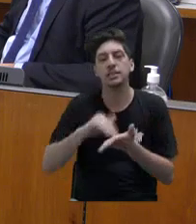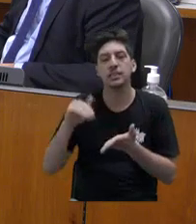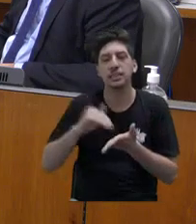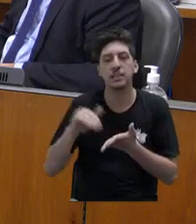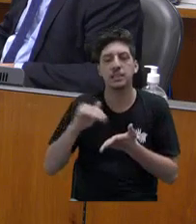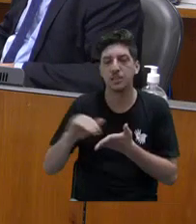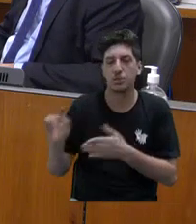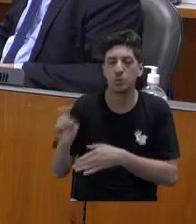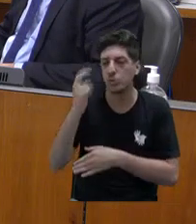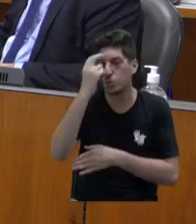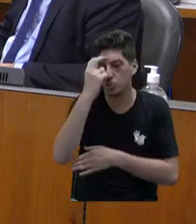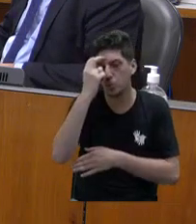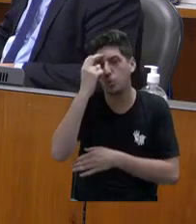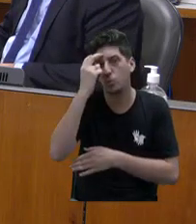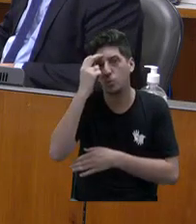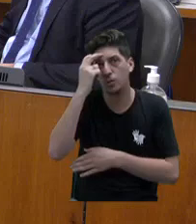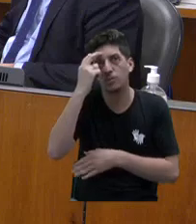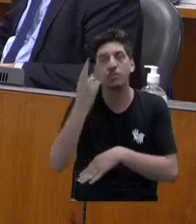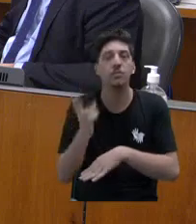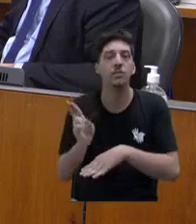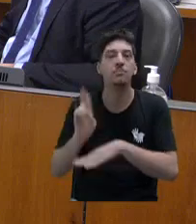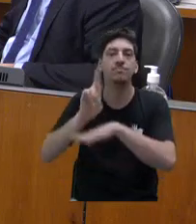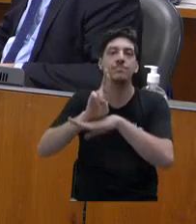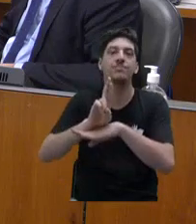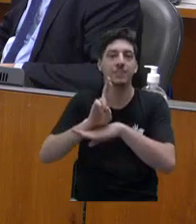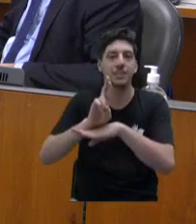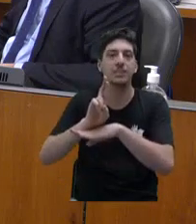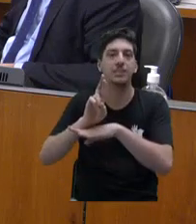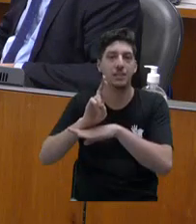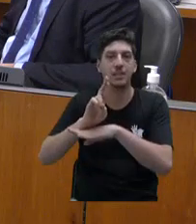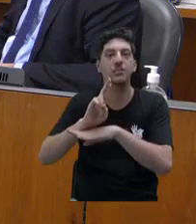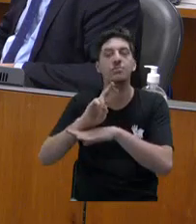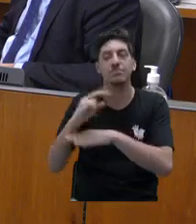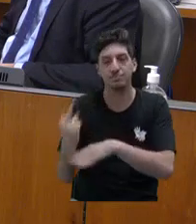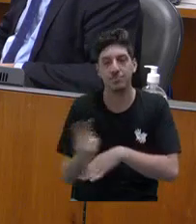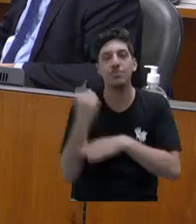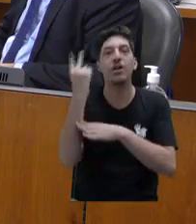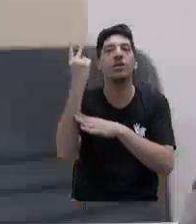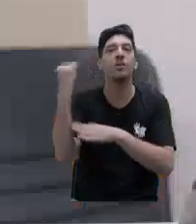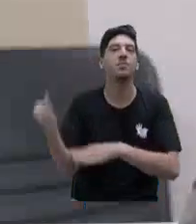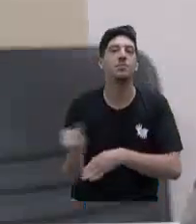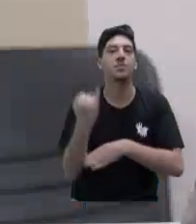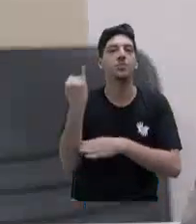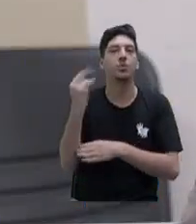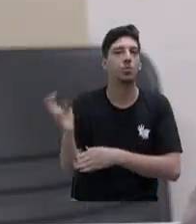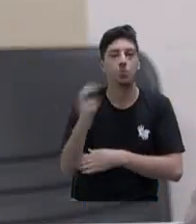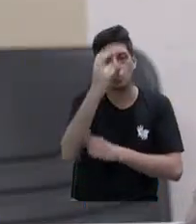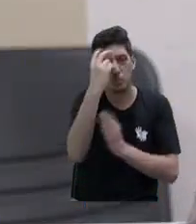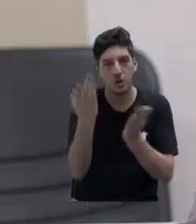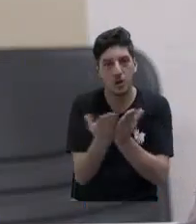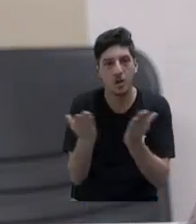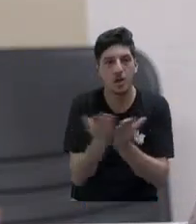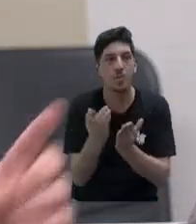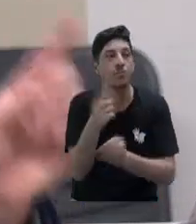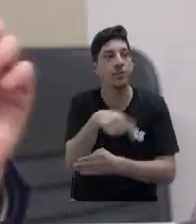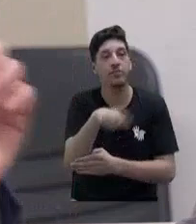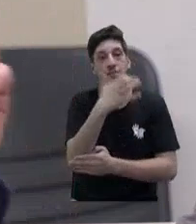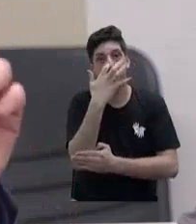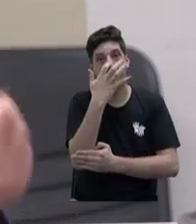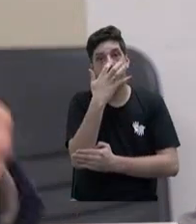de Estado de Cultura e Lugar muito especial para a cultura gospel. Nós fizemos esse ano, pasme, o senhor sabe